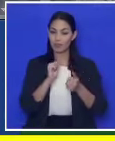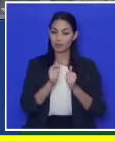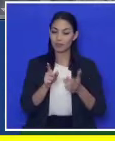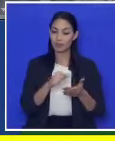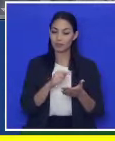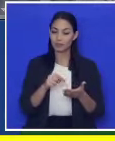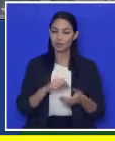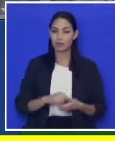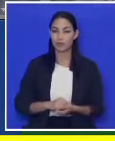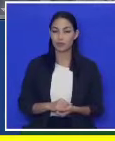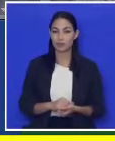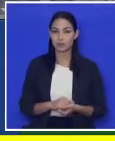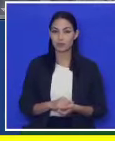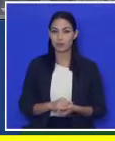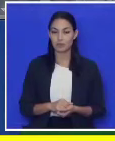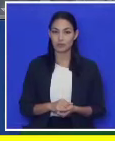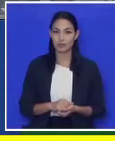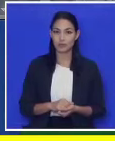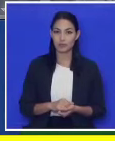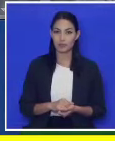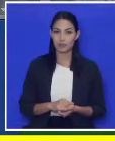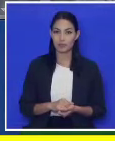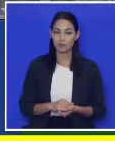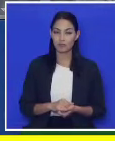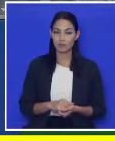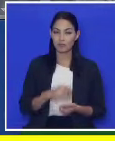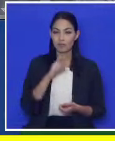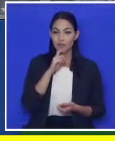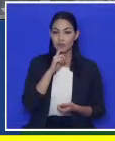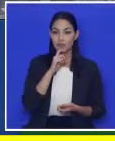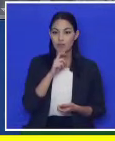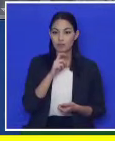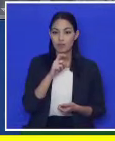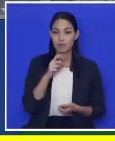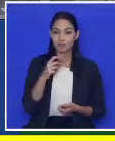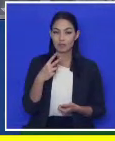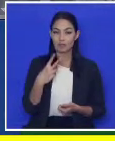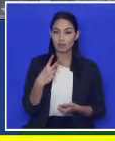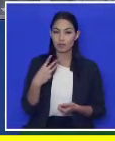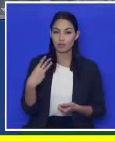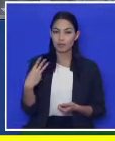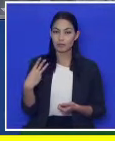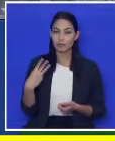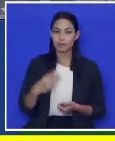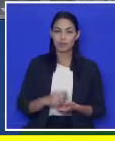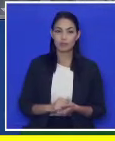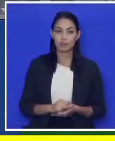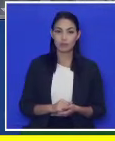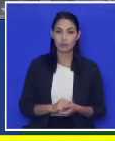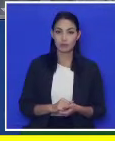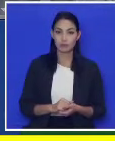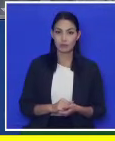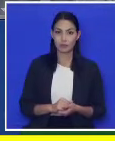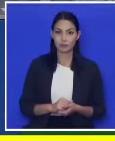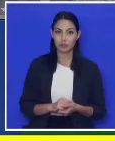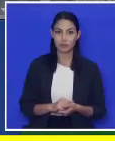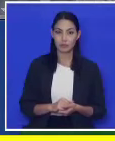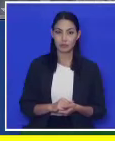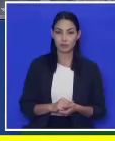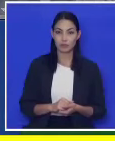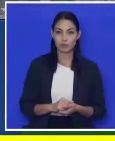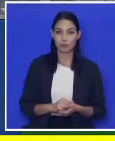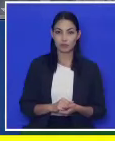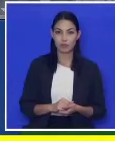número da Time Mania. Bola verde, número 23. Verde,